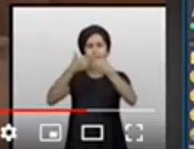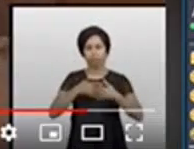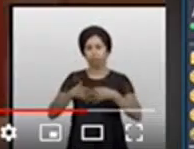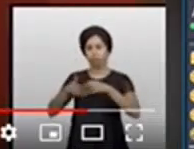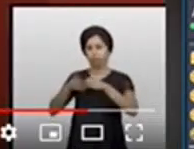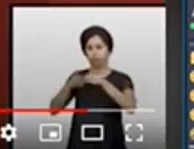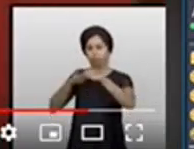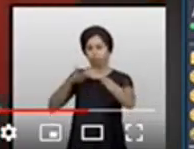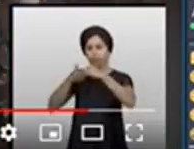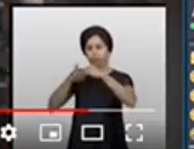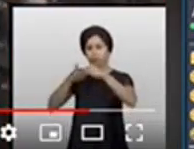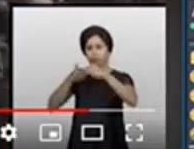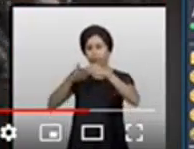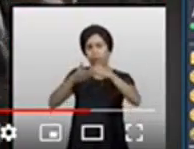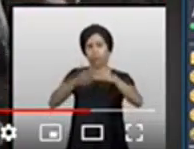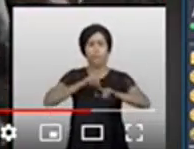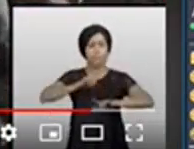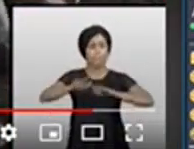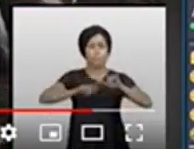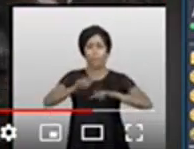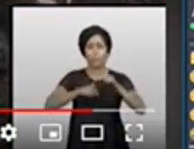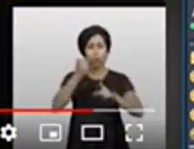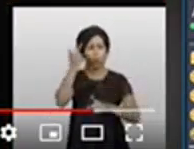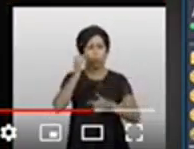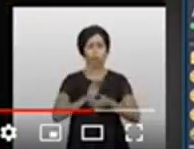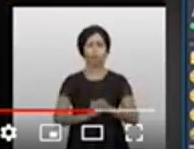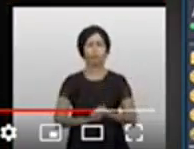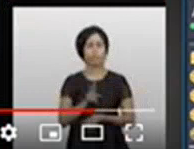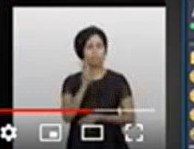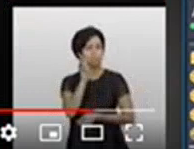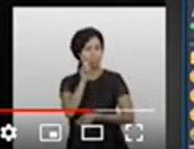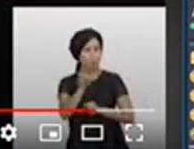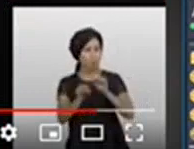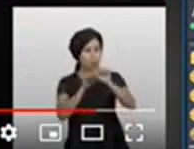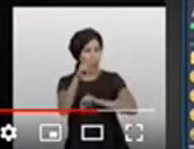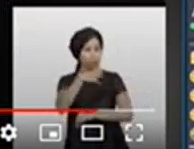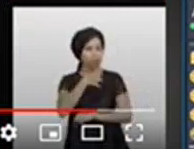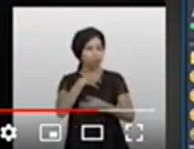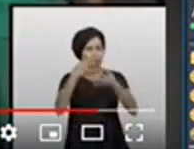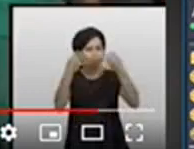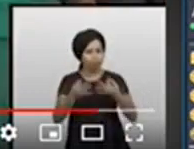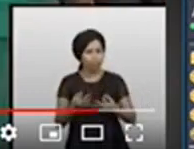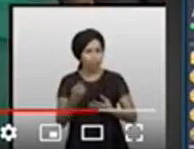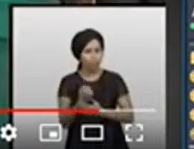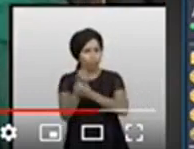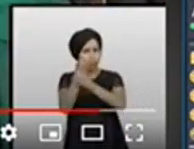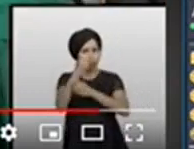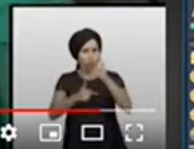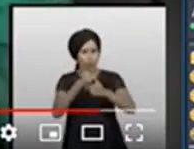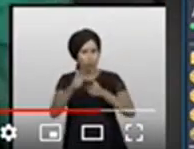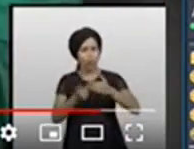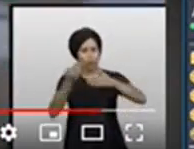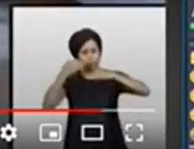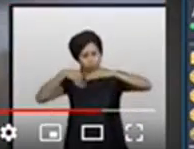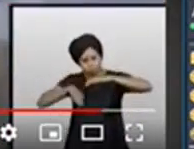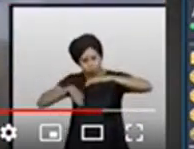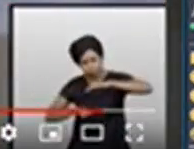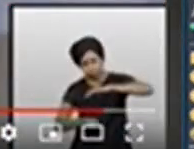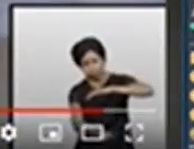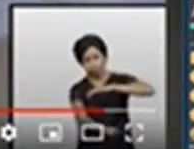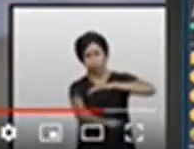desmontado. Como você viu, a maneira mais segura de executar operações com explosivos numa mina subterrânea